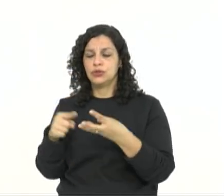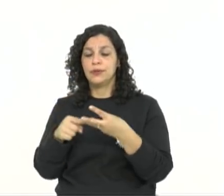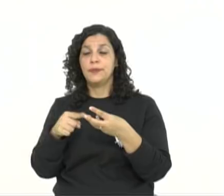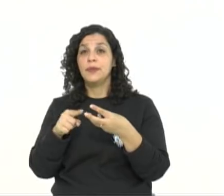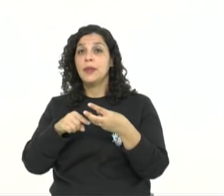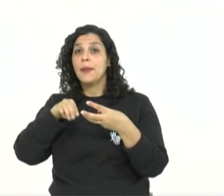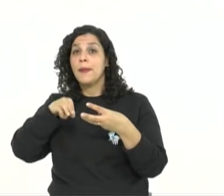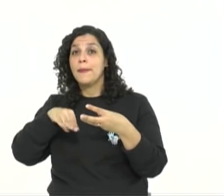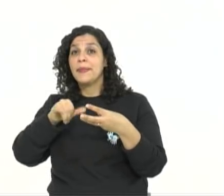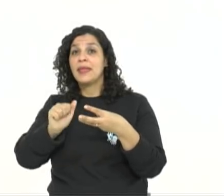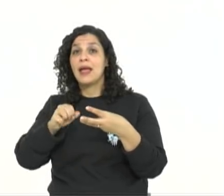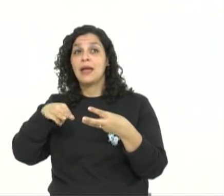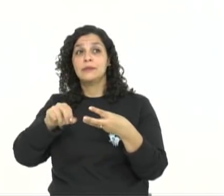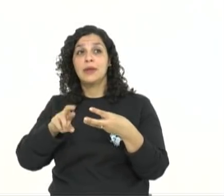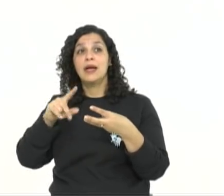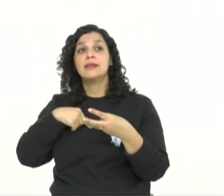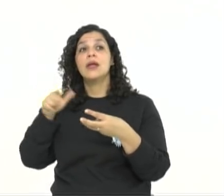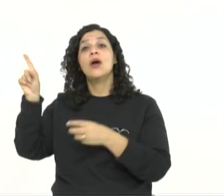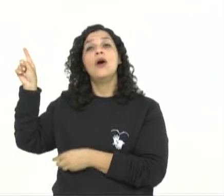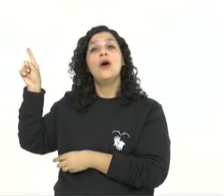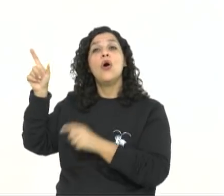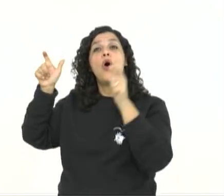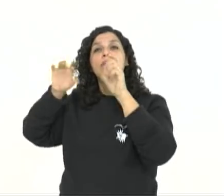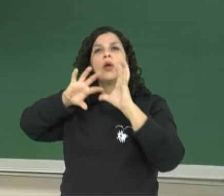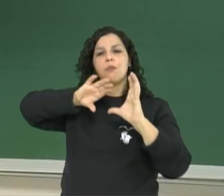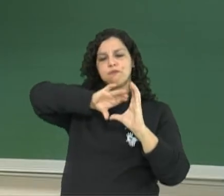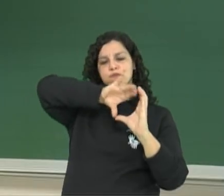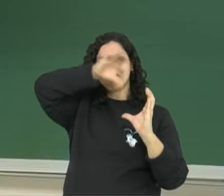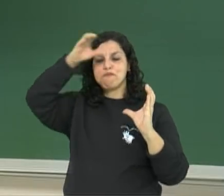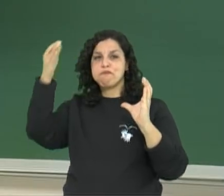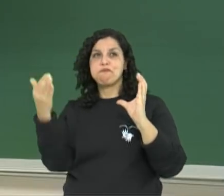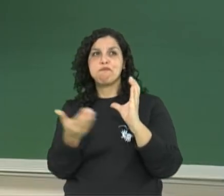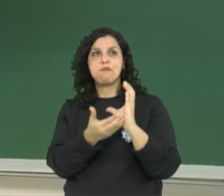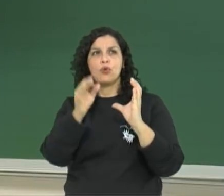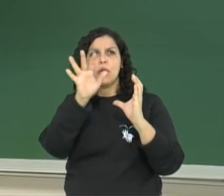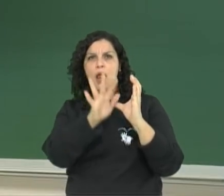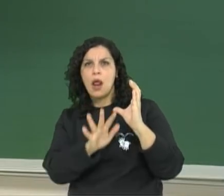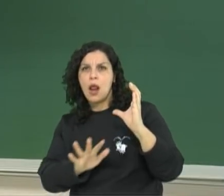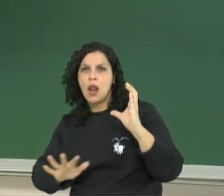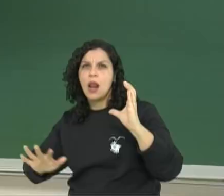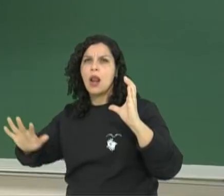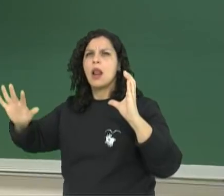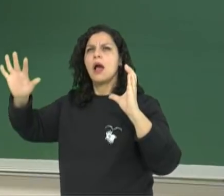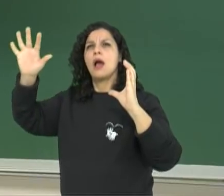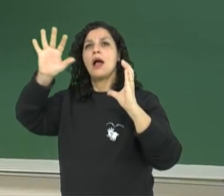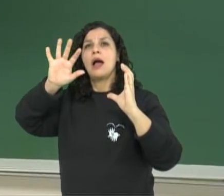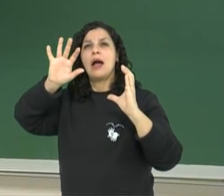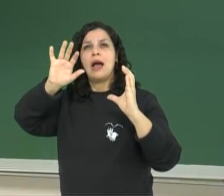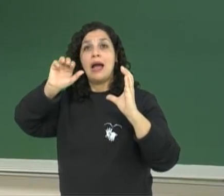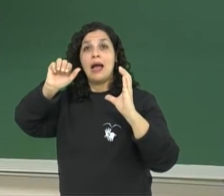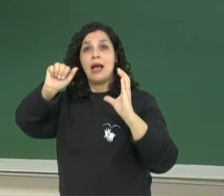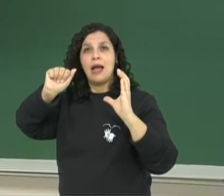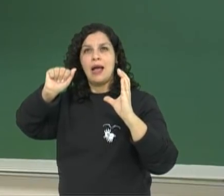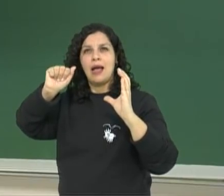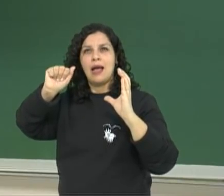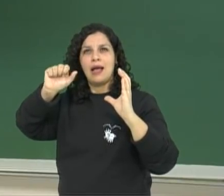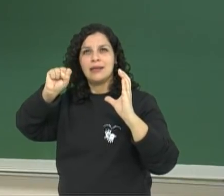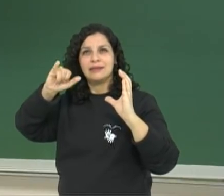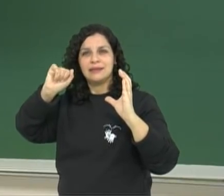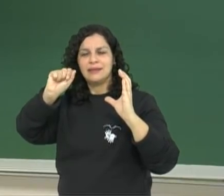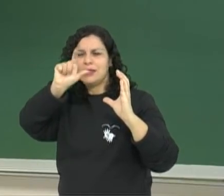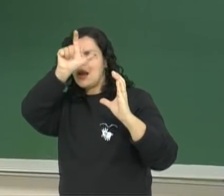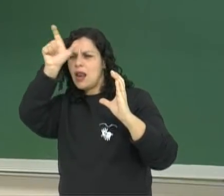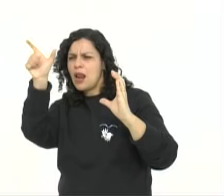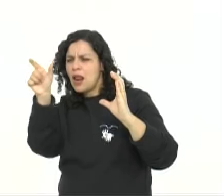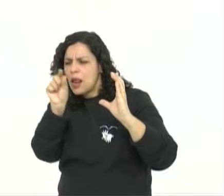temos a localização no globo terrestre, ó. Então esse aqui é todo o continente asiático, vocês estão vendo lá na pontinha